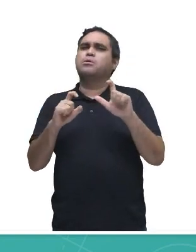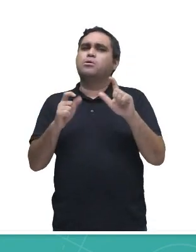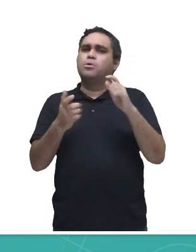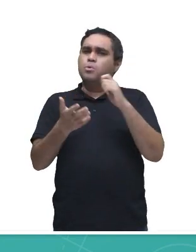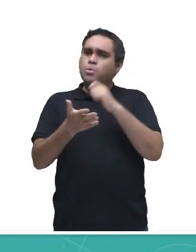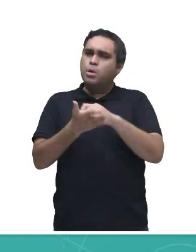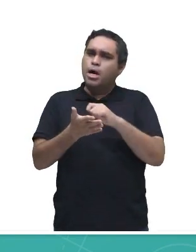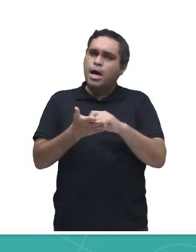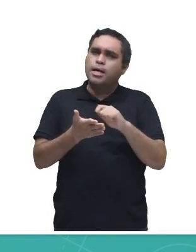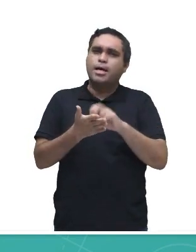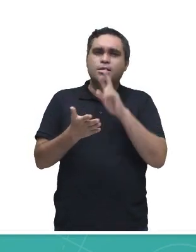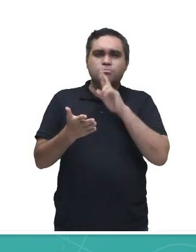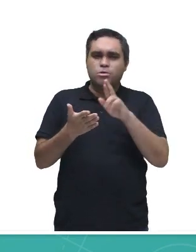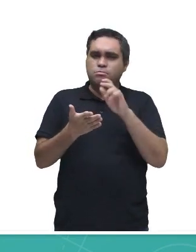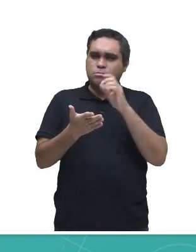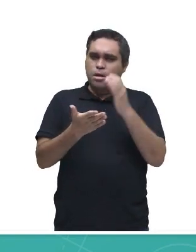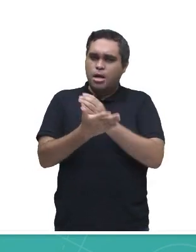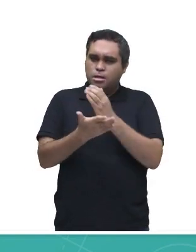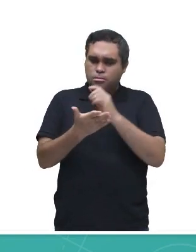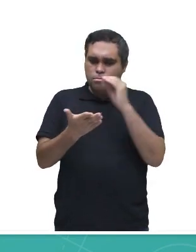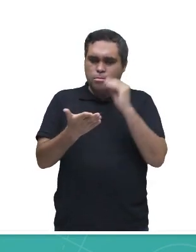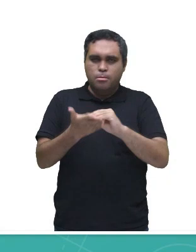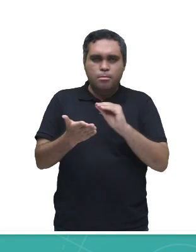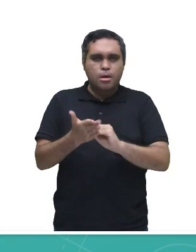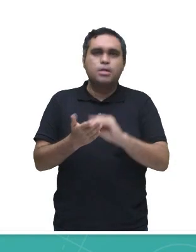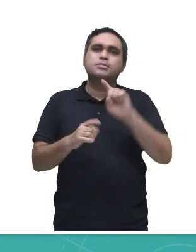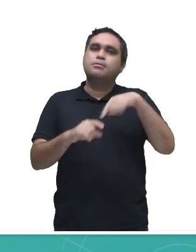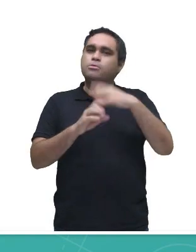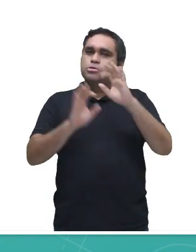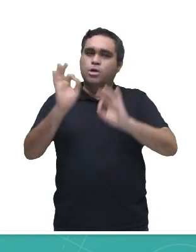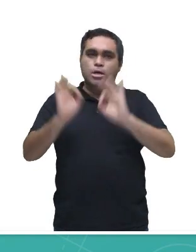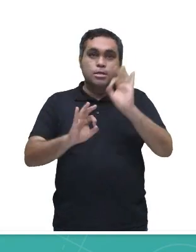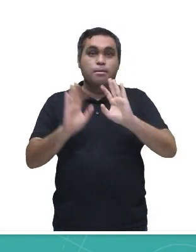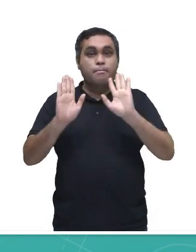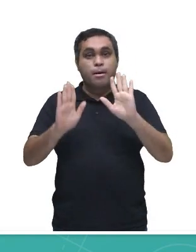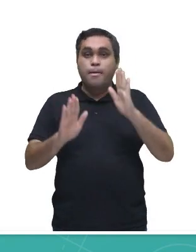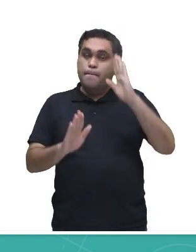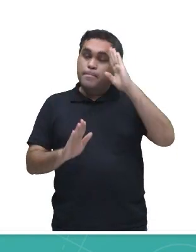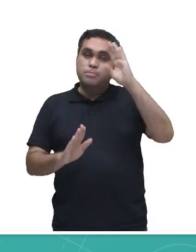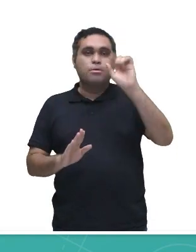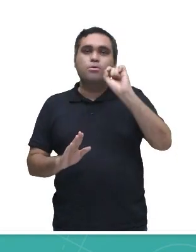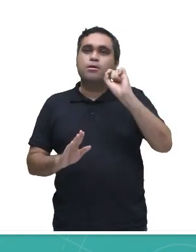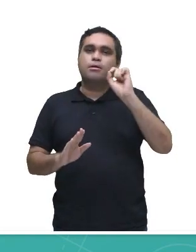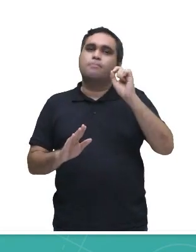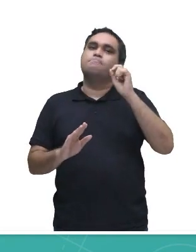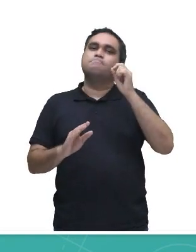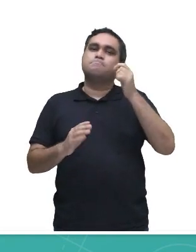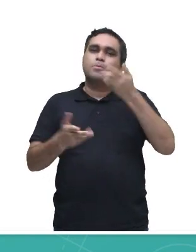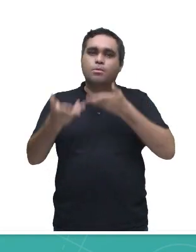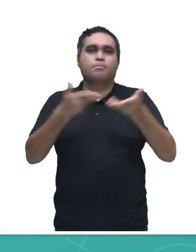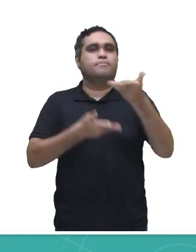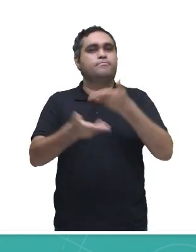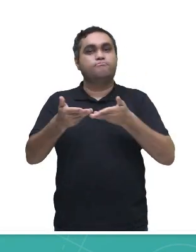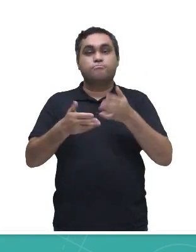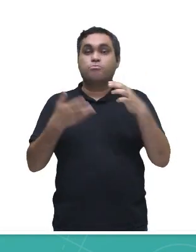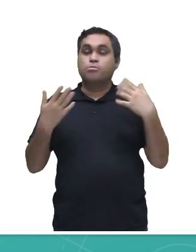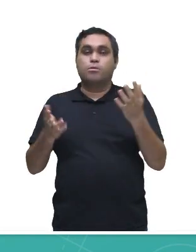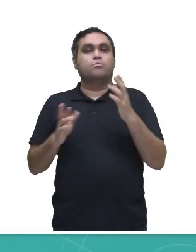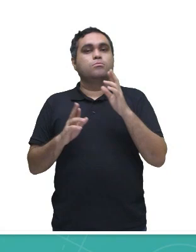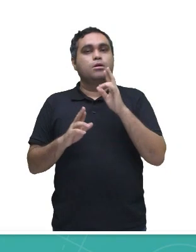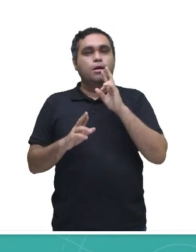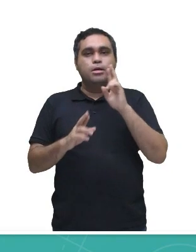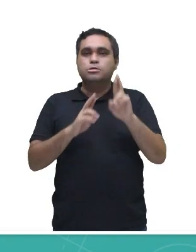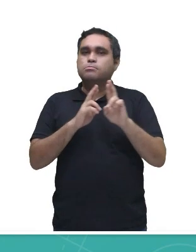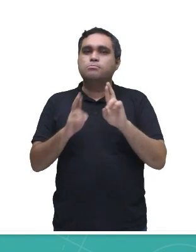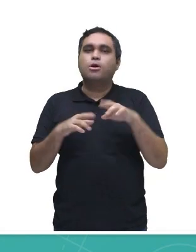só a resposta, depois organiza direitinho, mas não deixem de participar, tá bom? E vamos então para a resposta da nossa DLI.